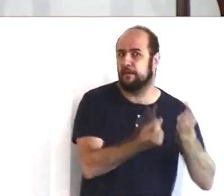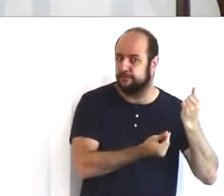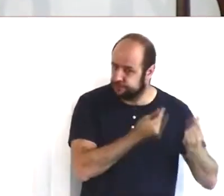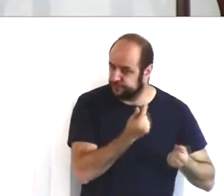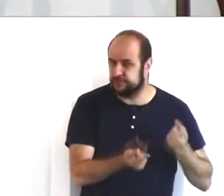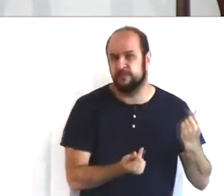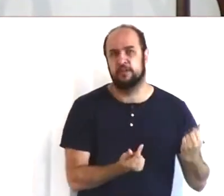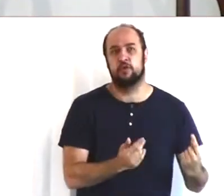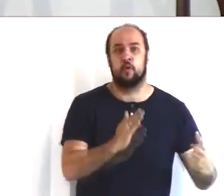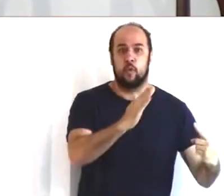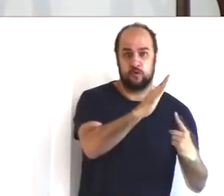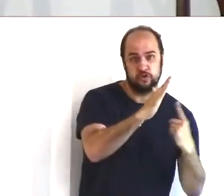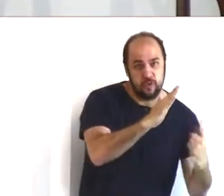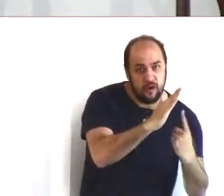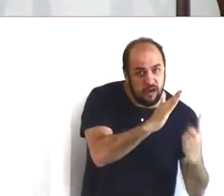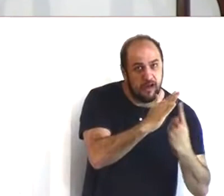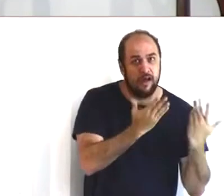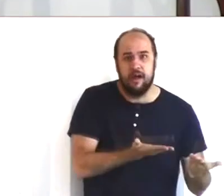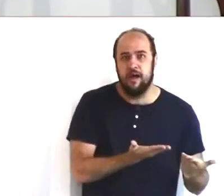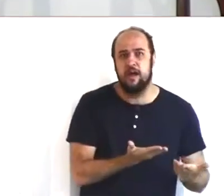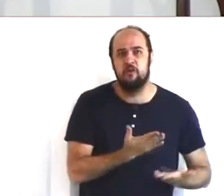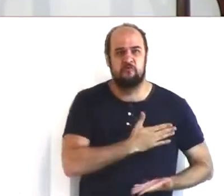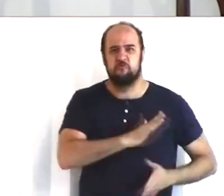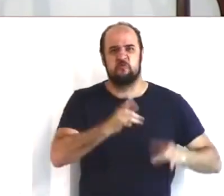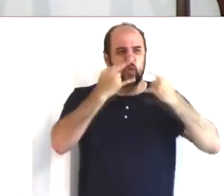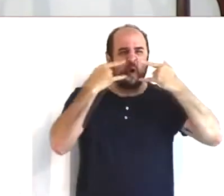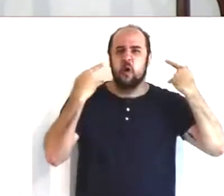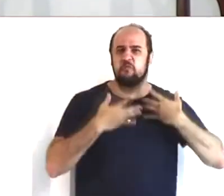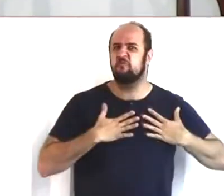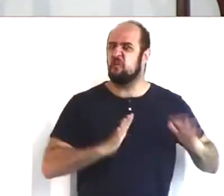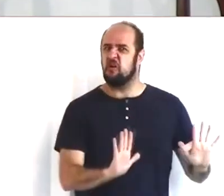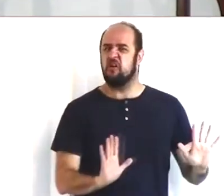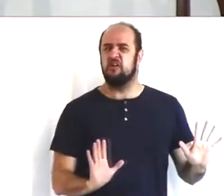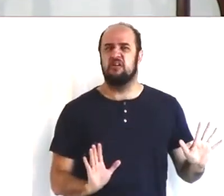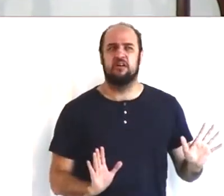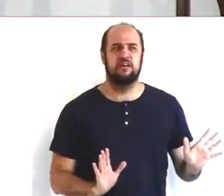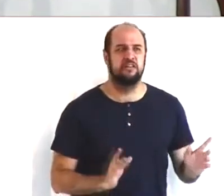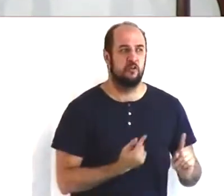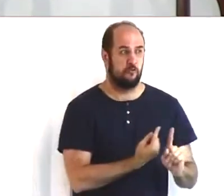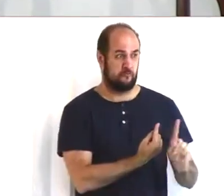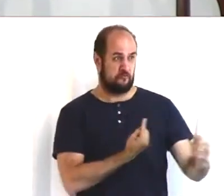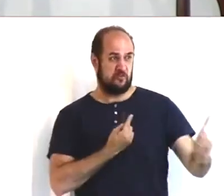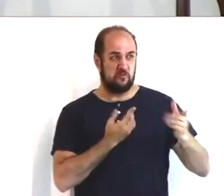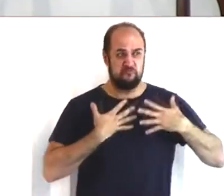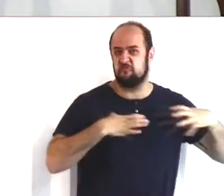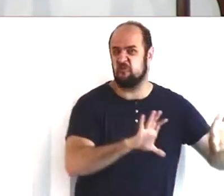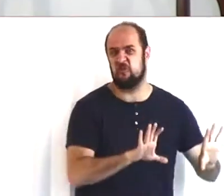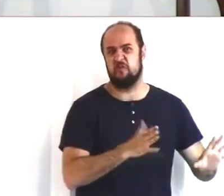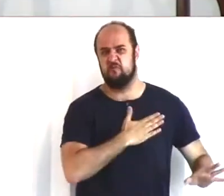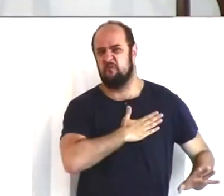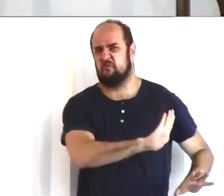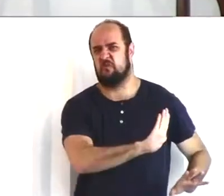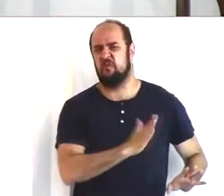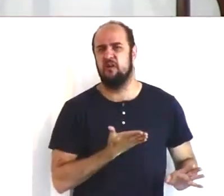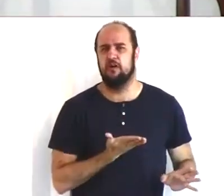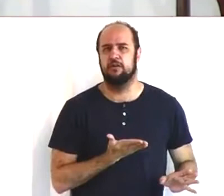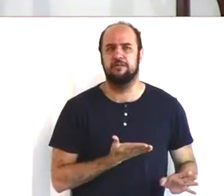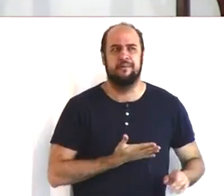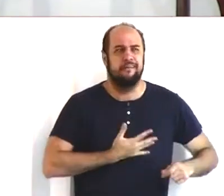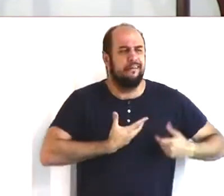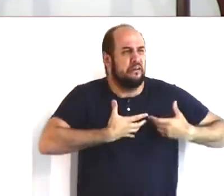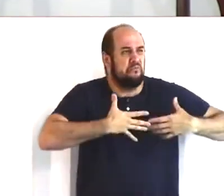o isolamento. A humanidade não gosta de usar máscara, a humanidade não gosta do distanciamento social. E por ela não estar